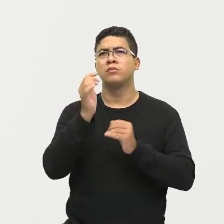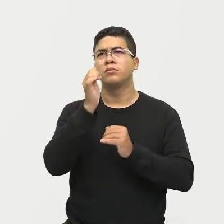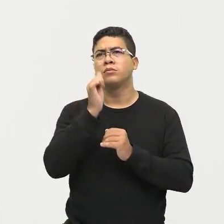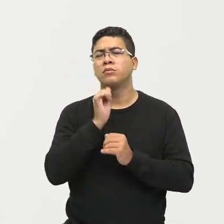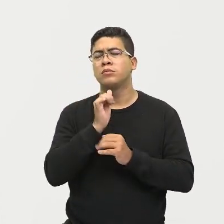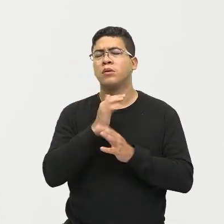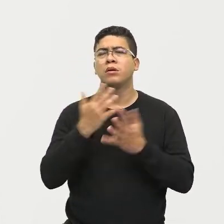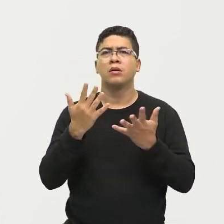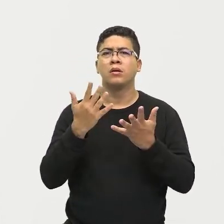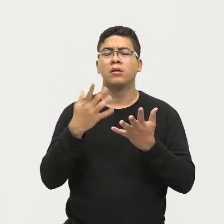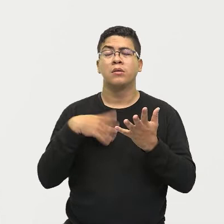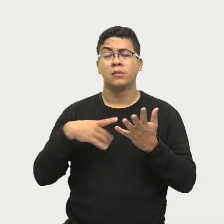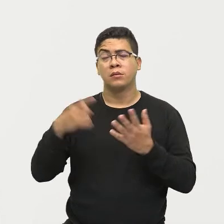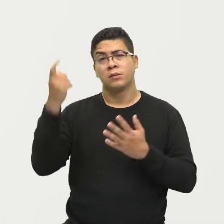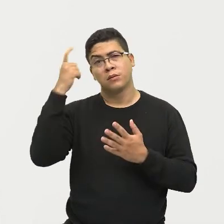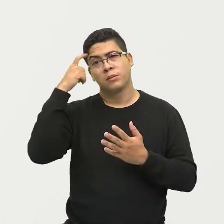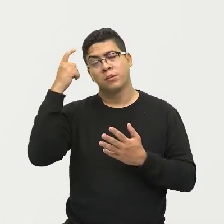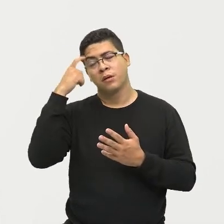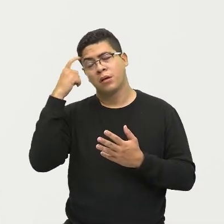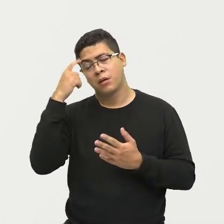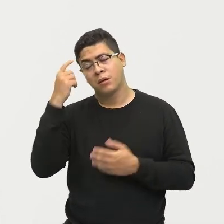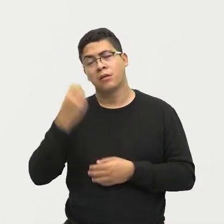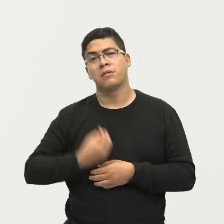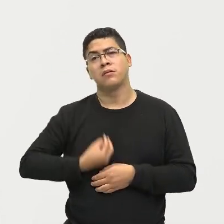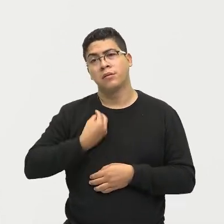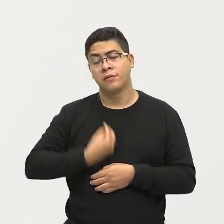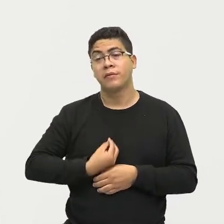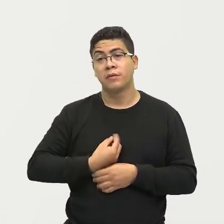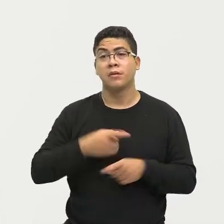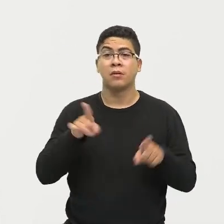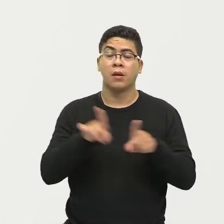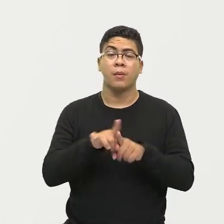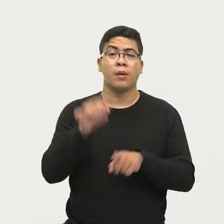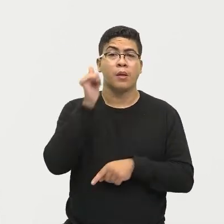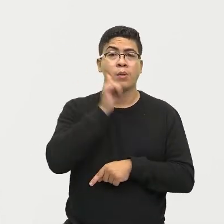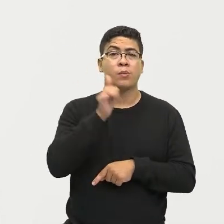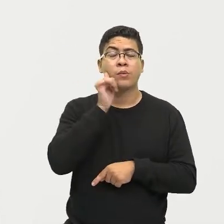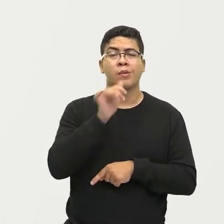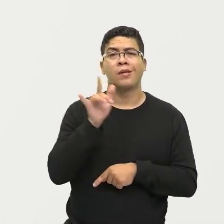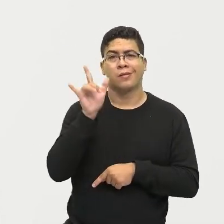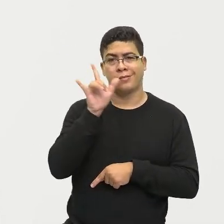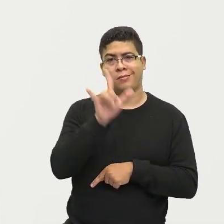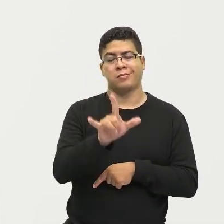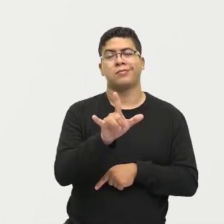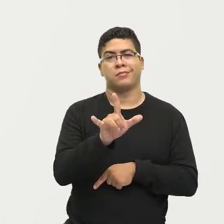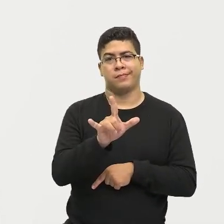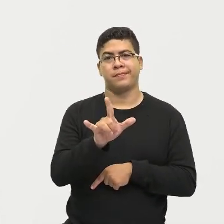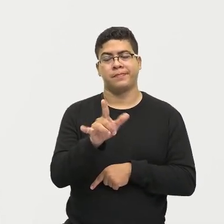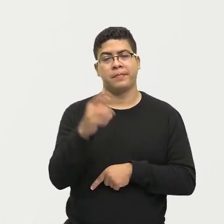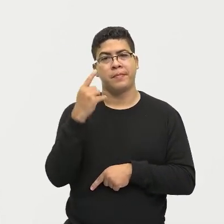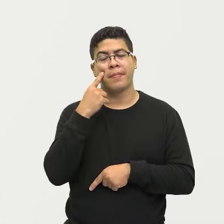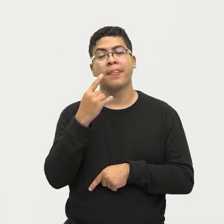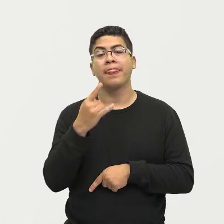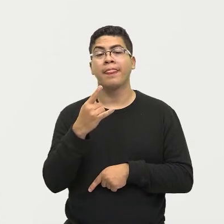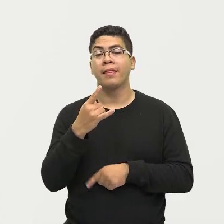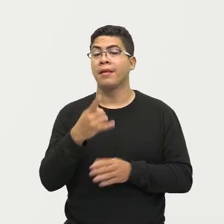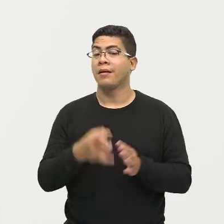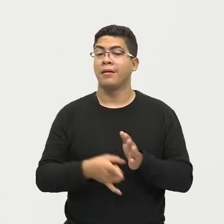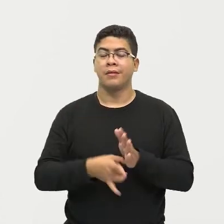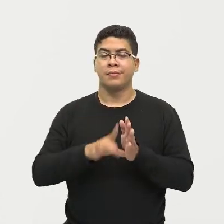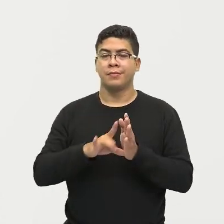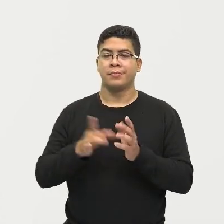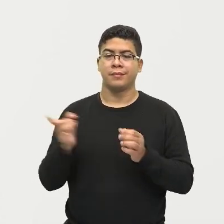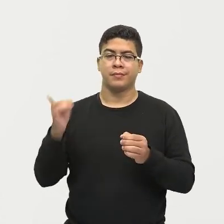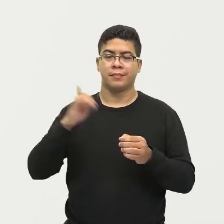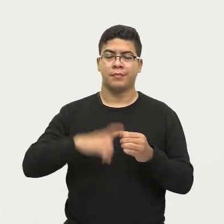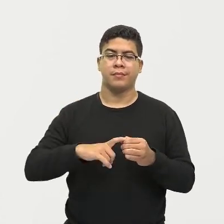na vida e nas mulheres que amei. Então, a gente vai, né, voltar lá para o início